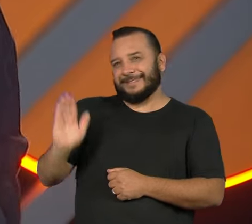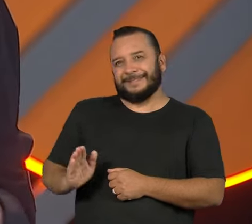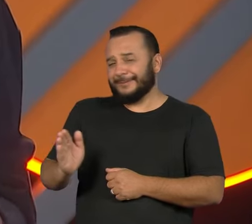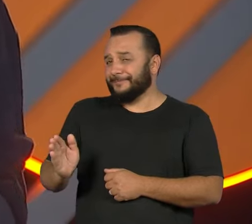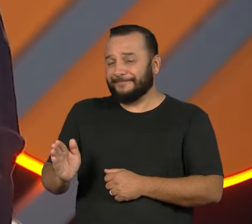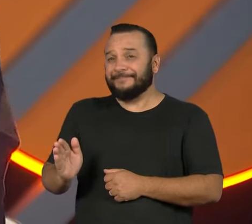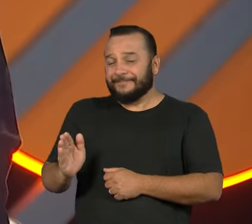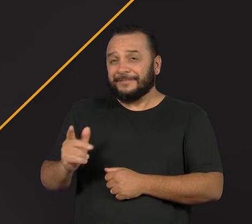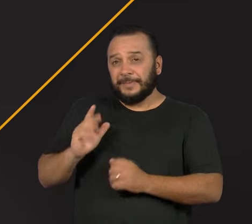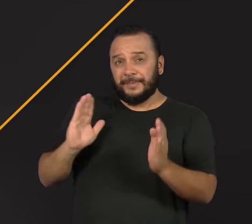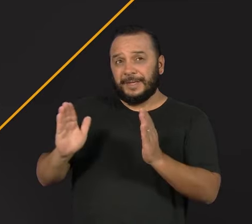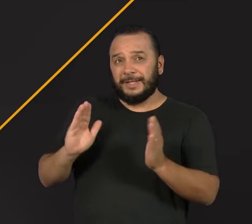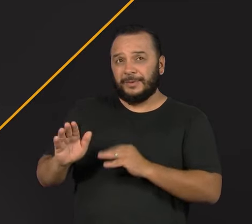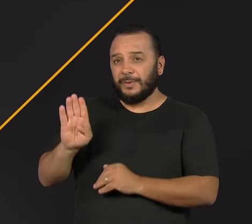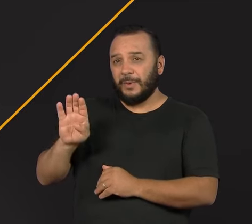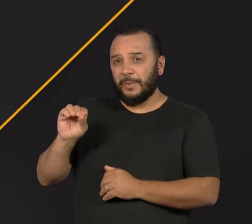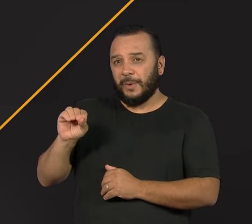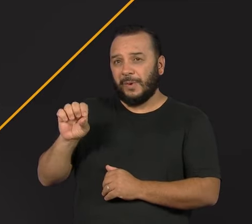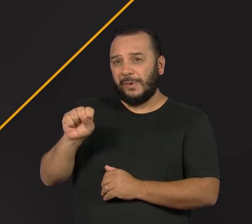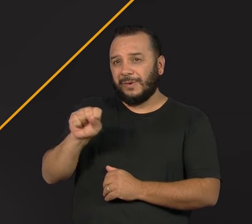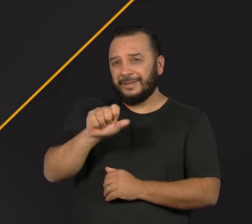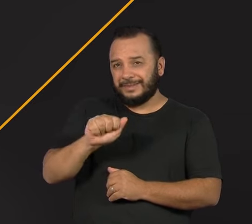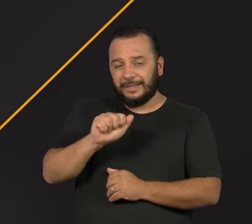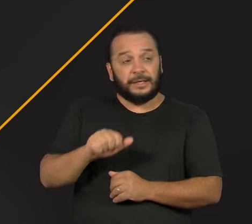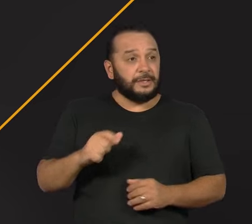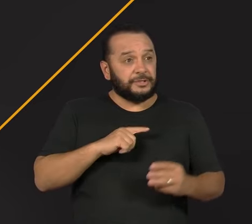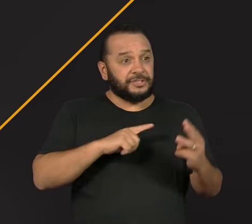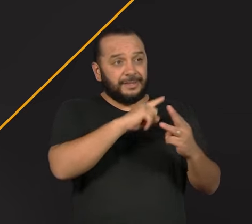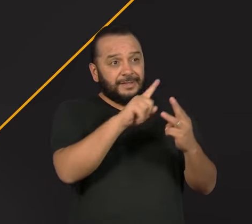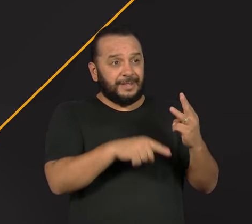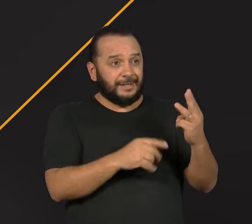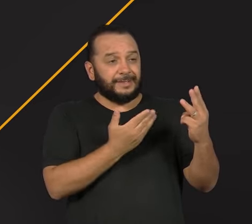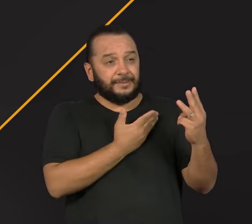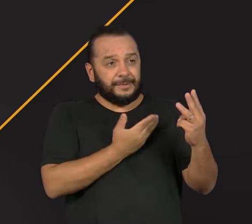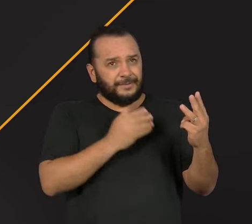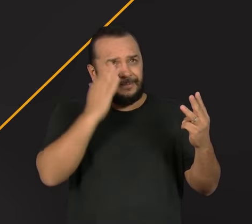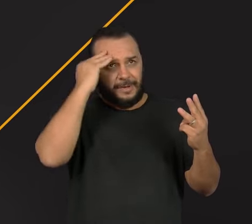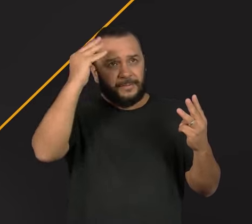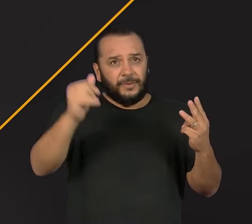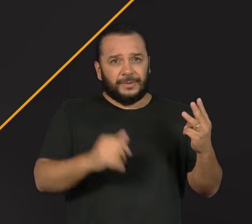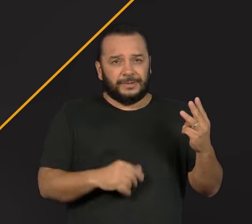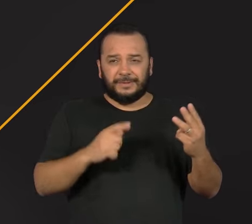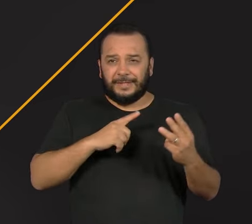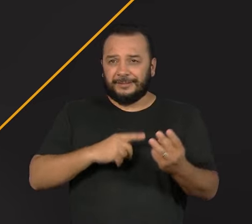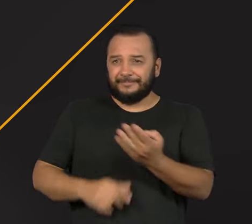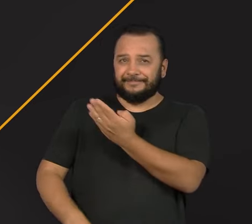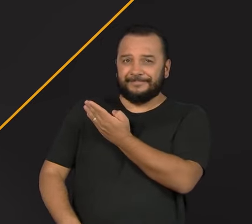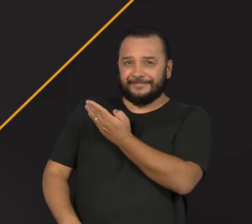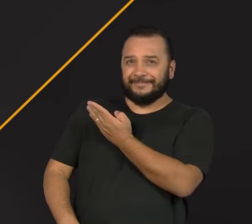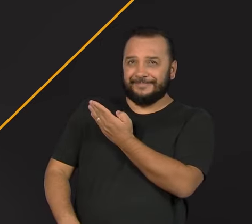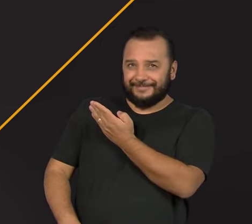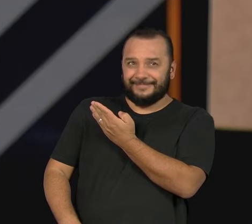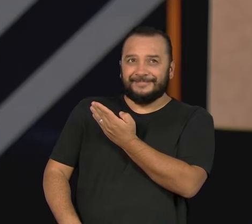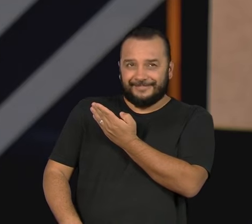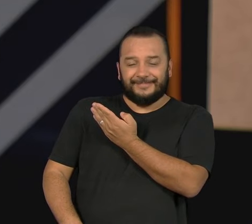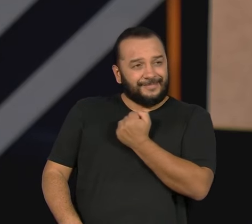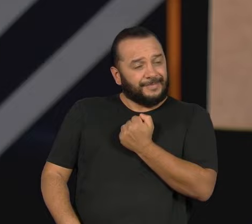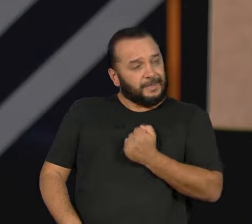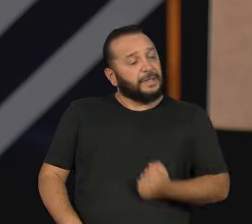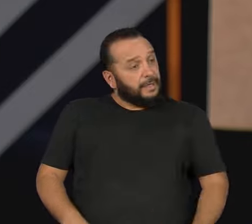especialmente no tempo da Bossa Nova? Então, ele tinha um trio muito famoso da Bossa Nova, né? Era ele, o Toninho Pinheiro e o Sabá, contrabaixista.